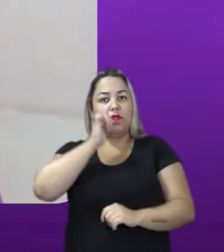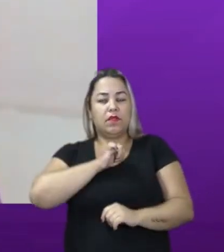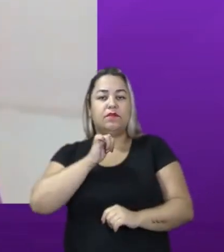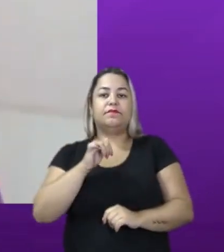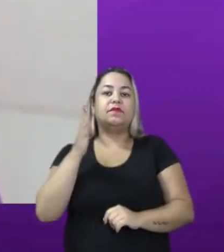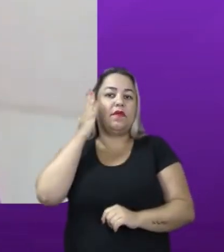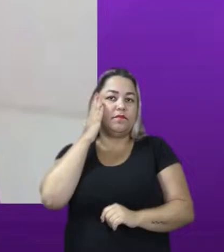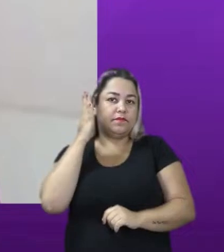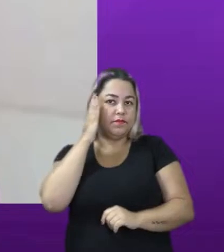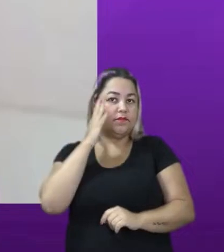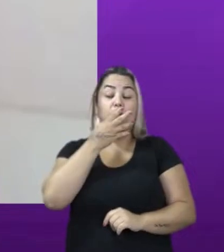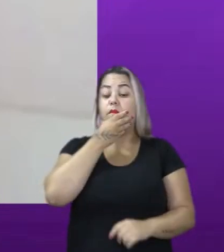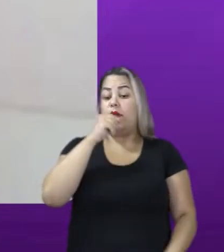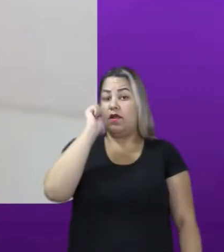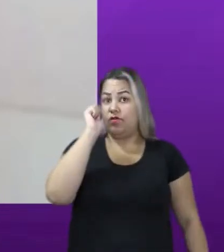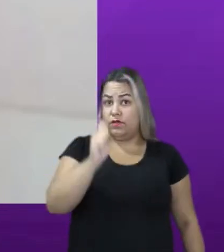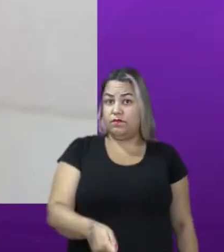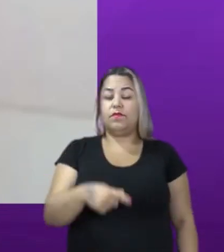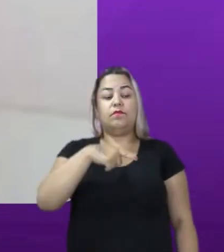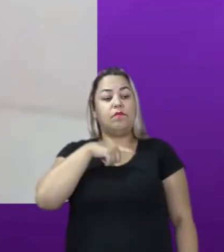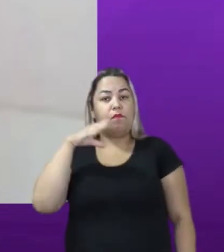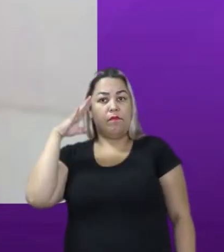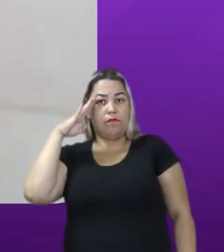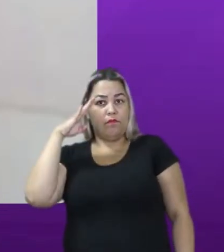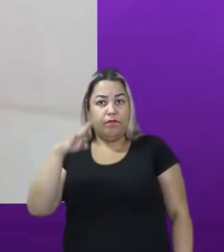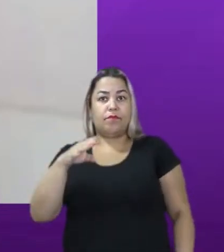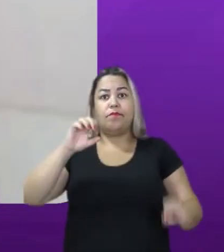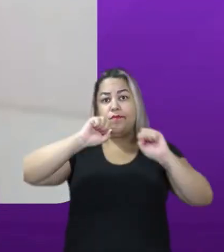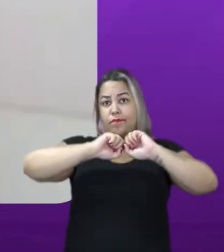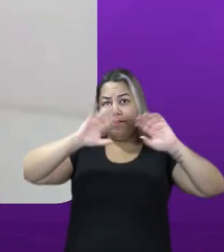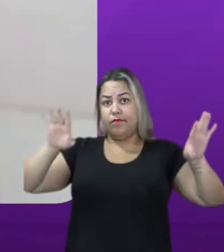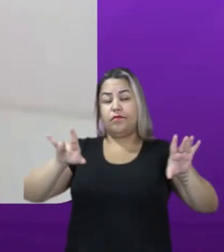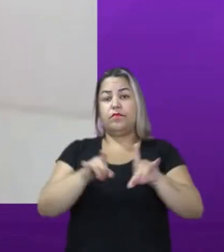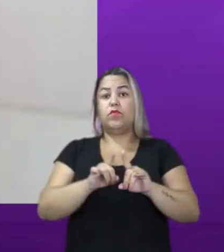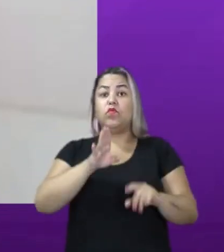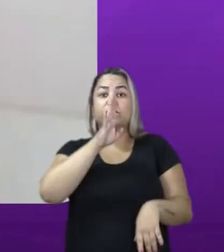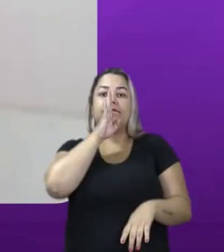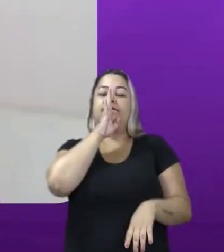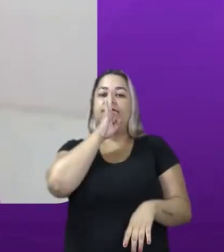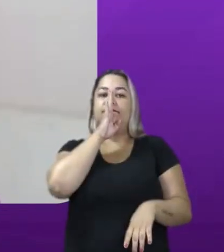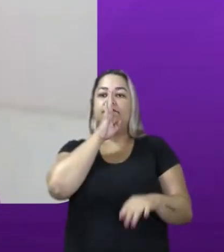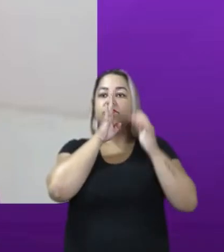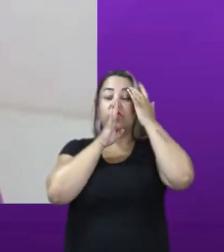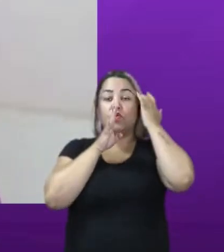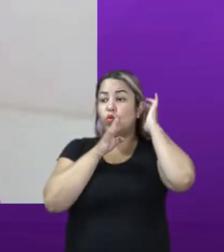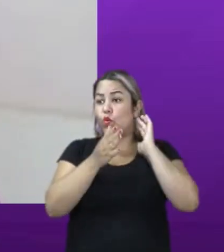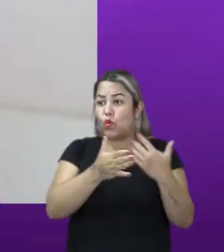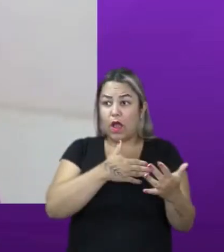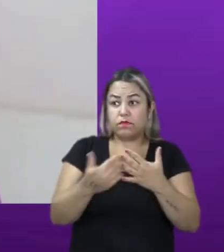Nós sabemos que o machismo ele tem um objetivo muito nítido, que é nos calar de várias